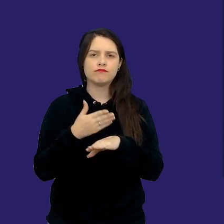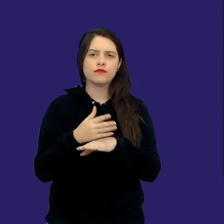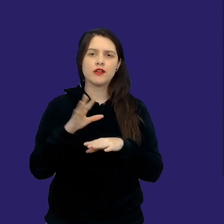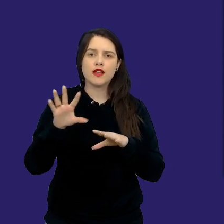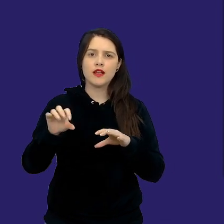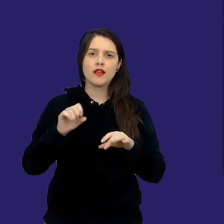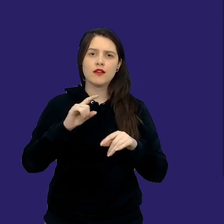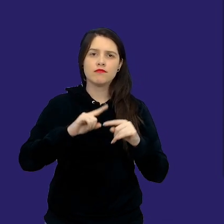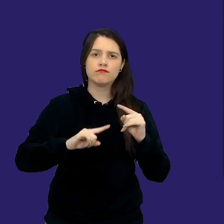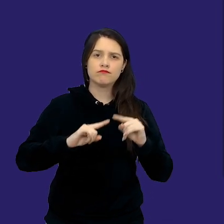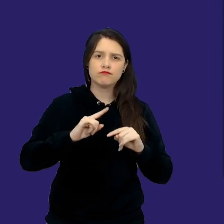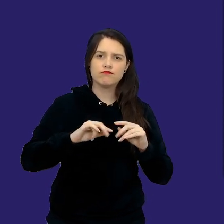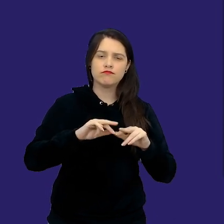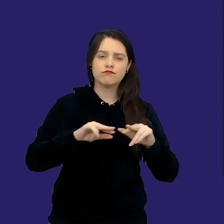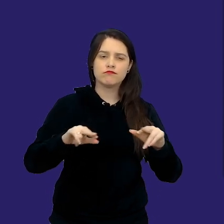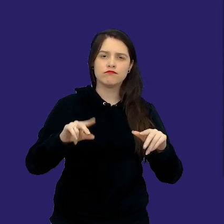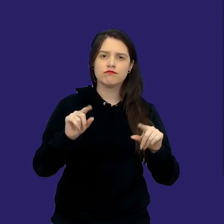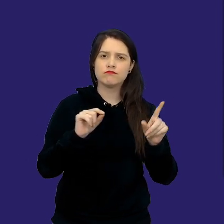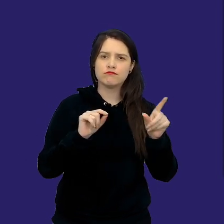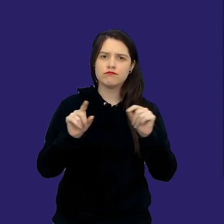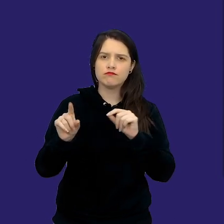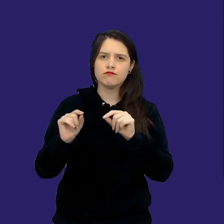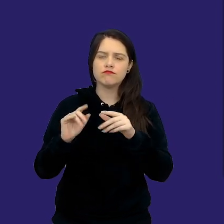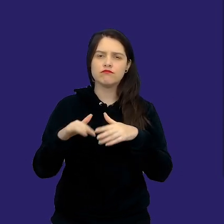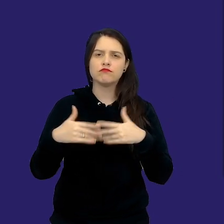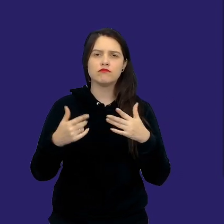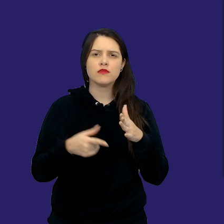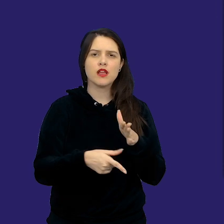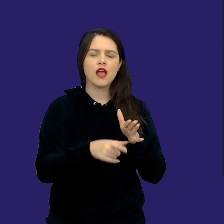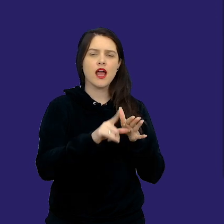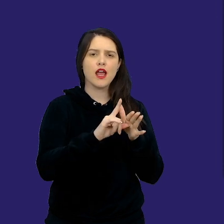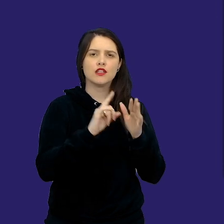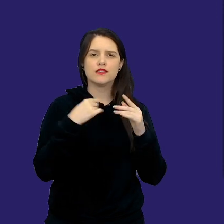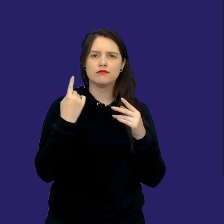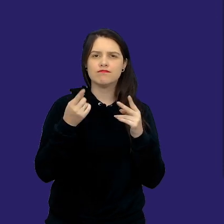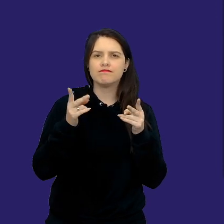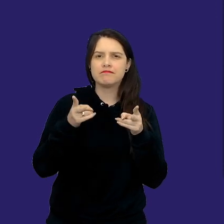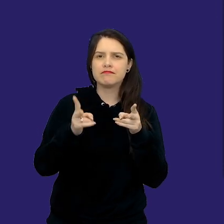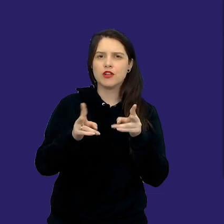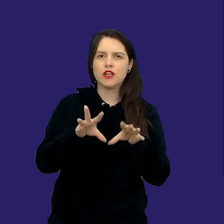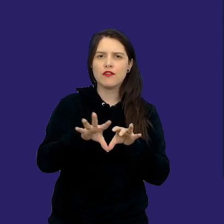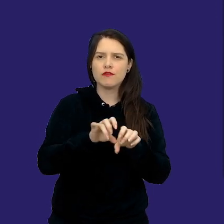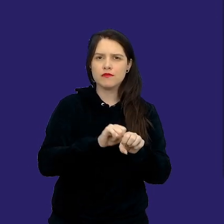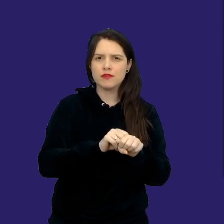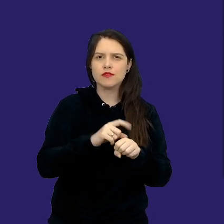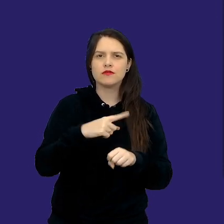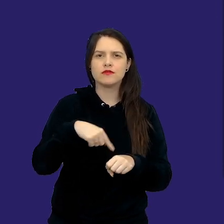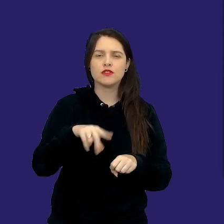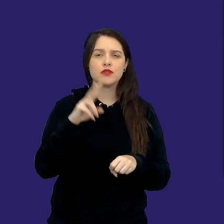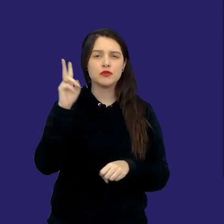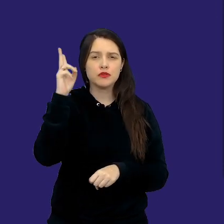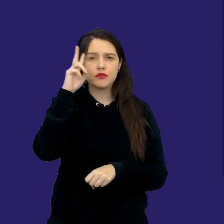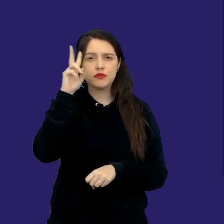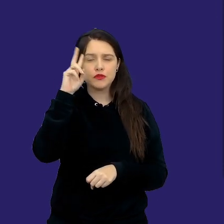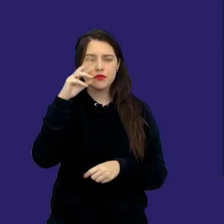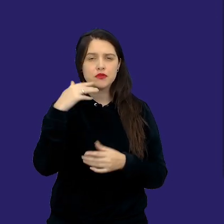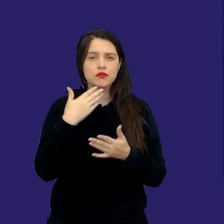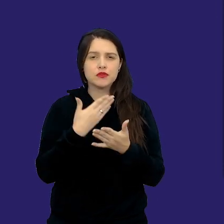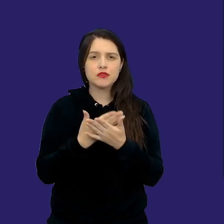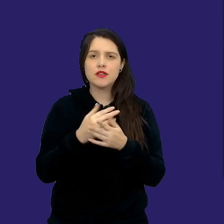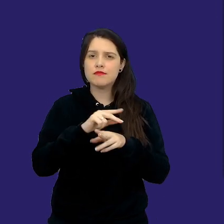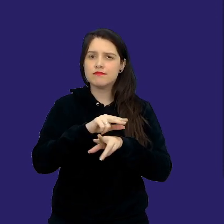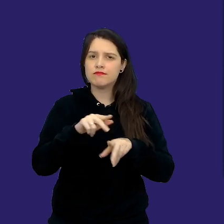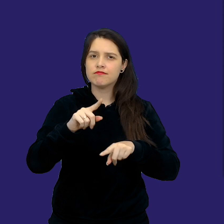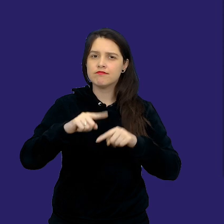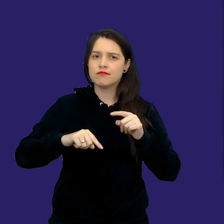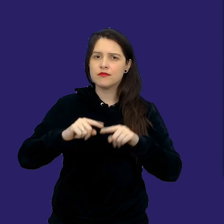materiais, acima mencionados, para a gente dar continuidade à nossa formação. Vocês podem buscar esses materiais